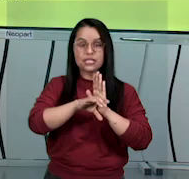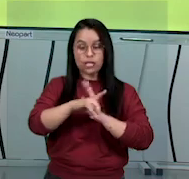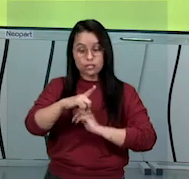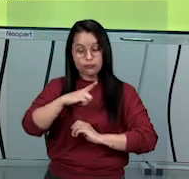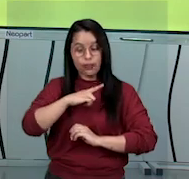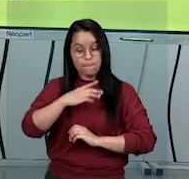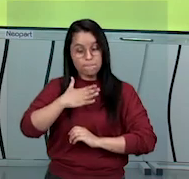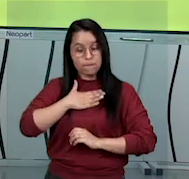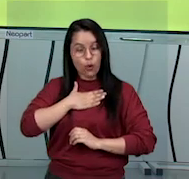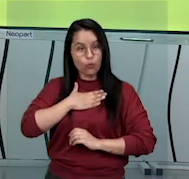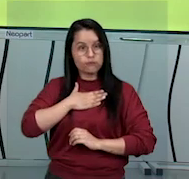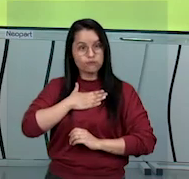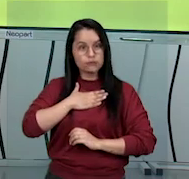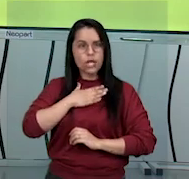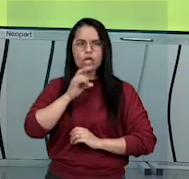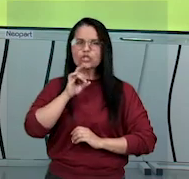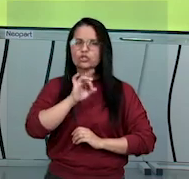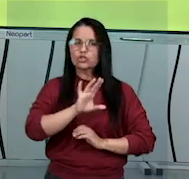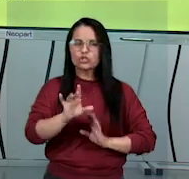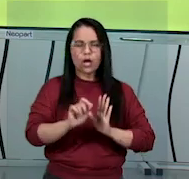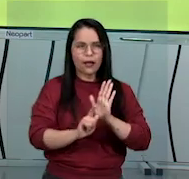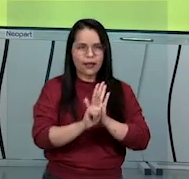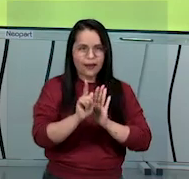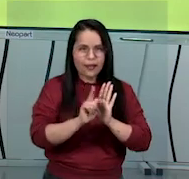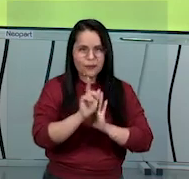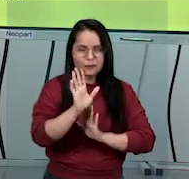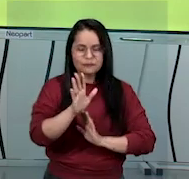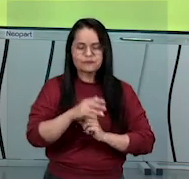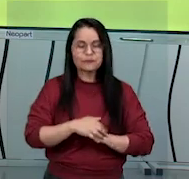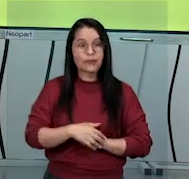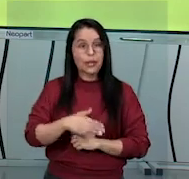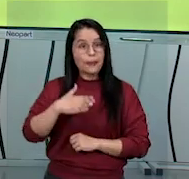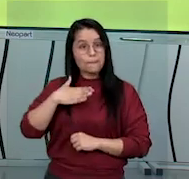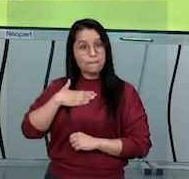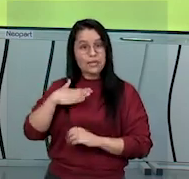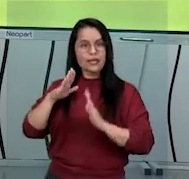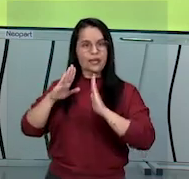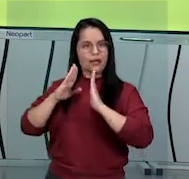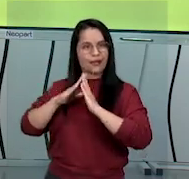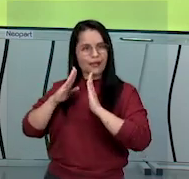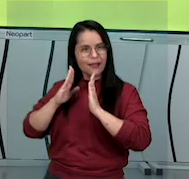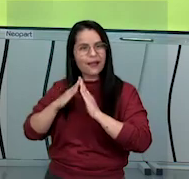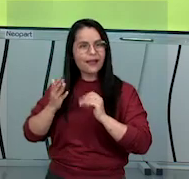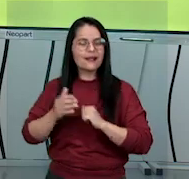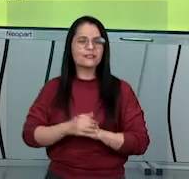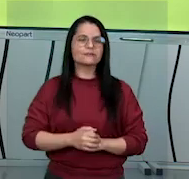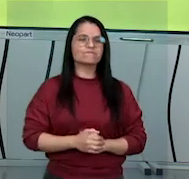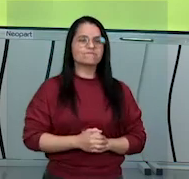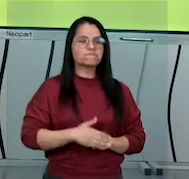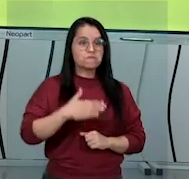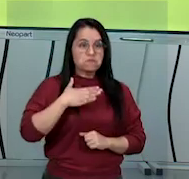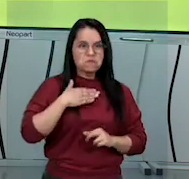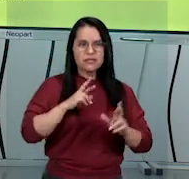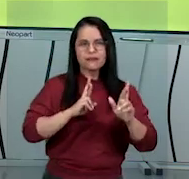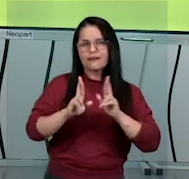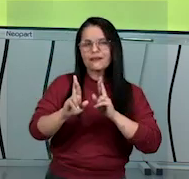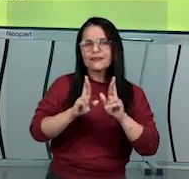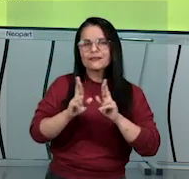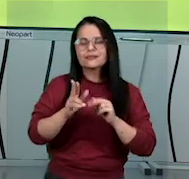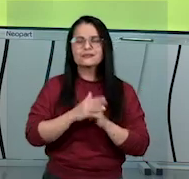é apenas uma questão gramatical. É minha casa, né? Minha